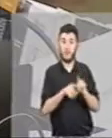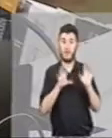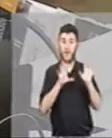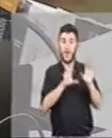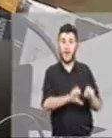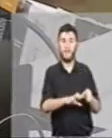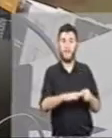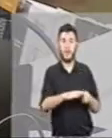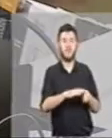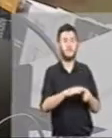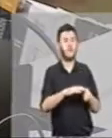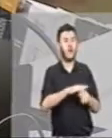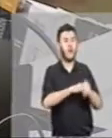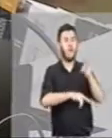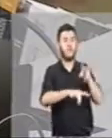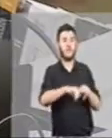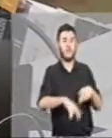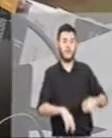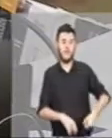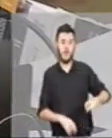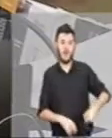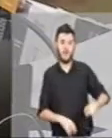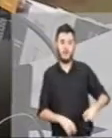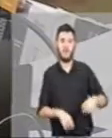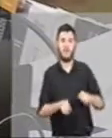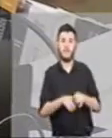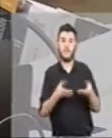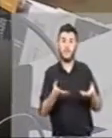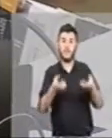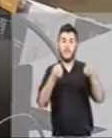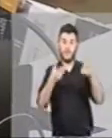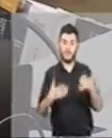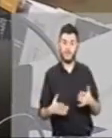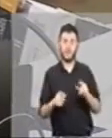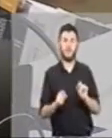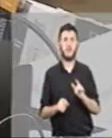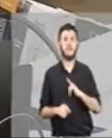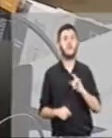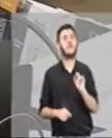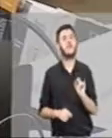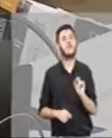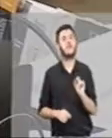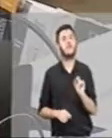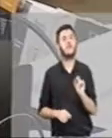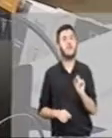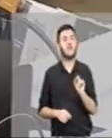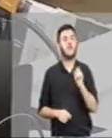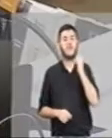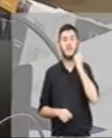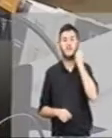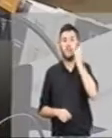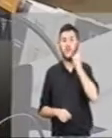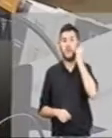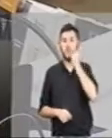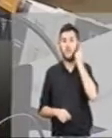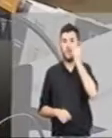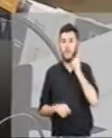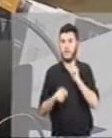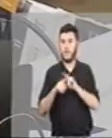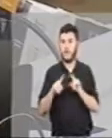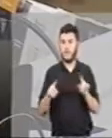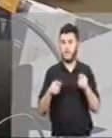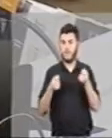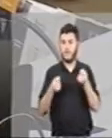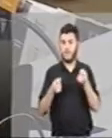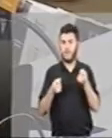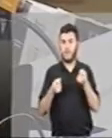por determinação, como Vossa Excelência mesmo disse, que consta de senador. Essas provas, para Vossa Excelência,